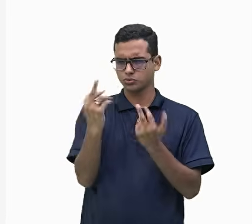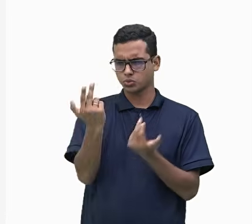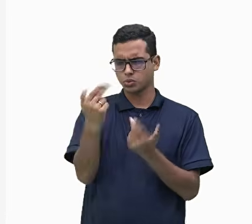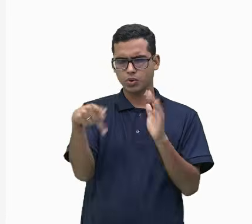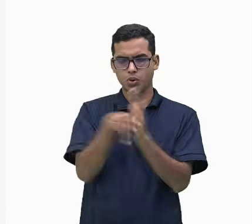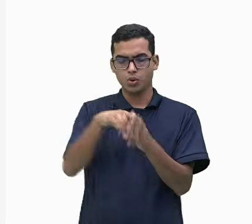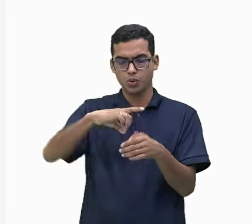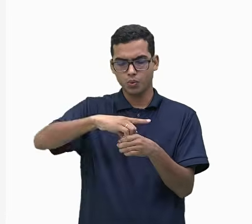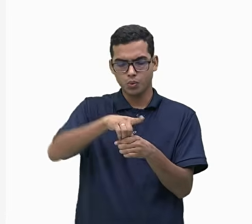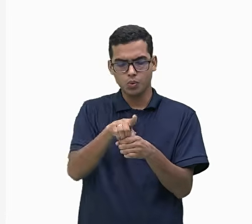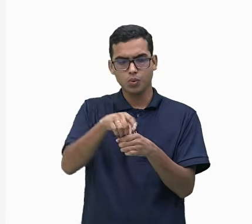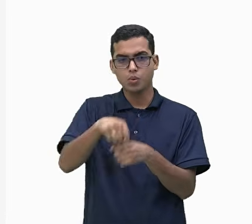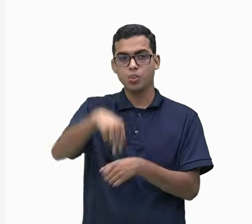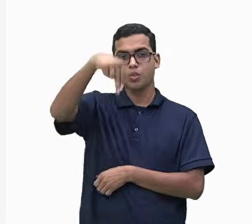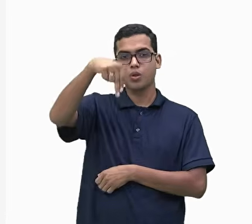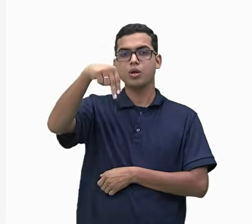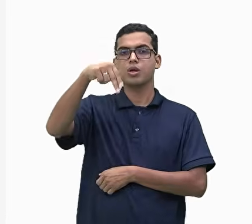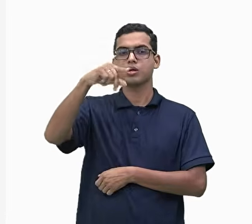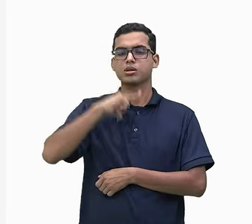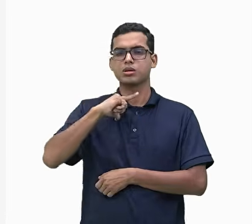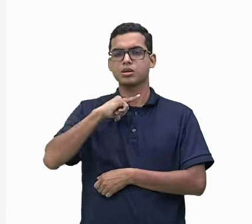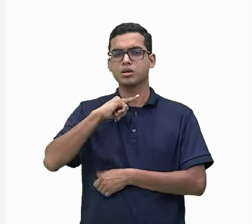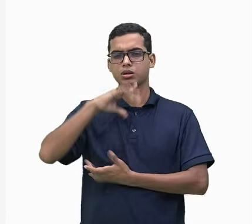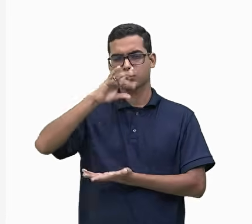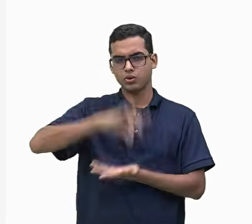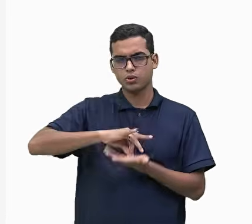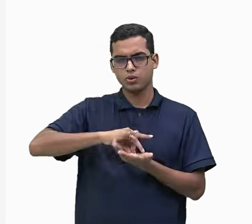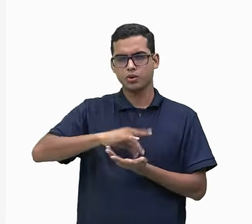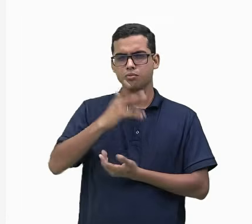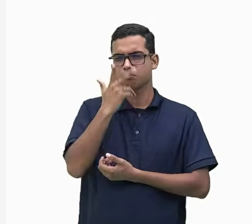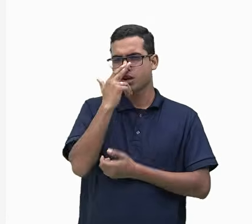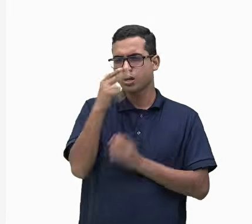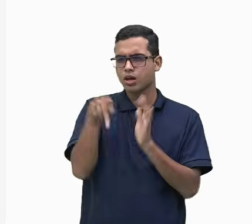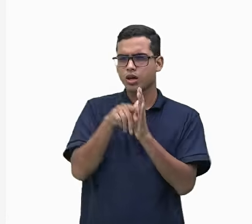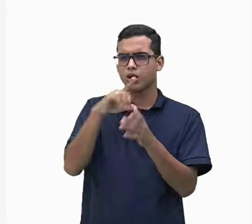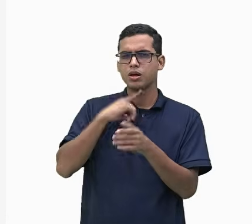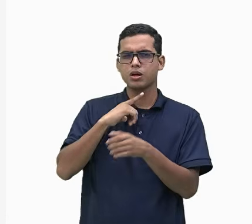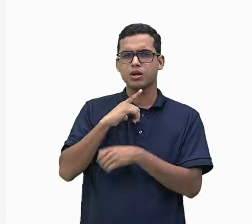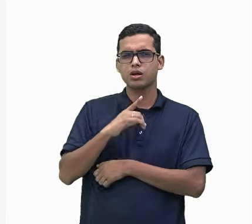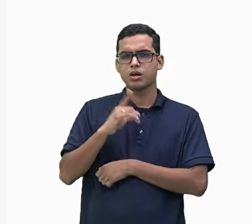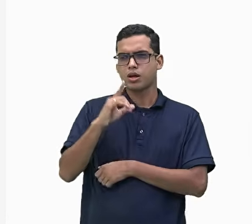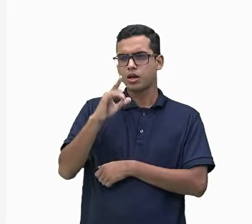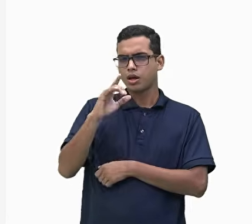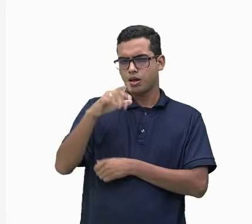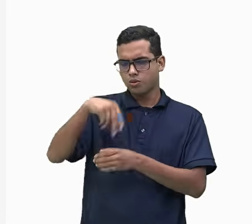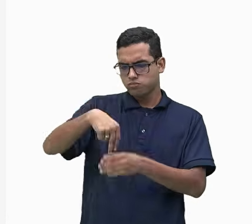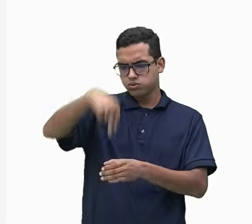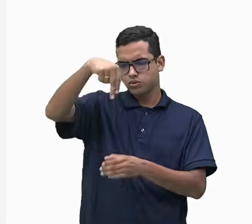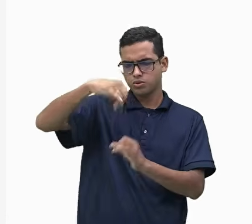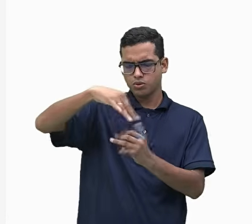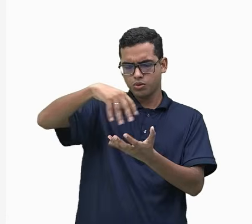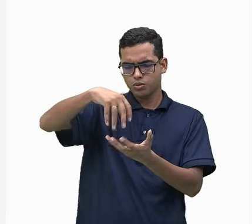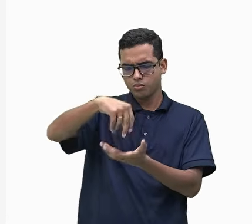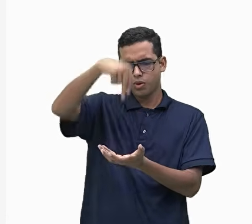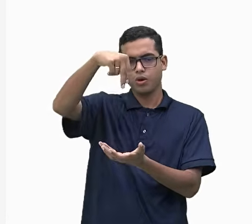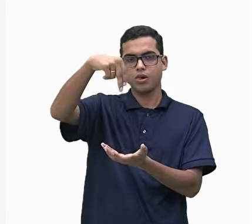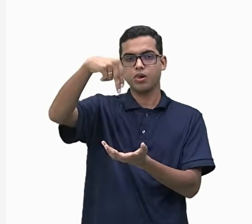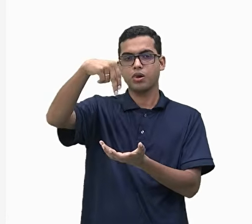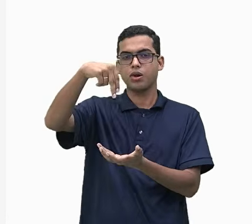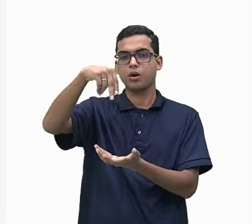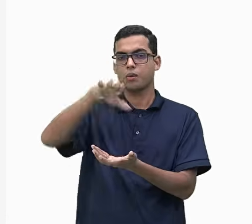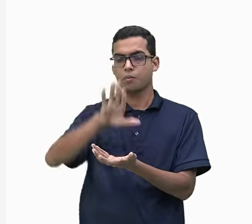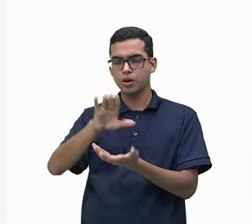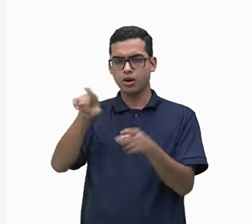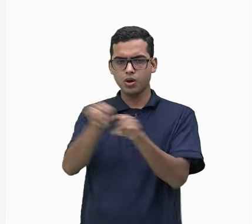O norte parece que é bem reto para cima, né? Já o polo magnético, ele acaba indo pouquinho